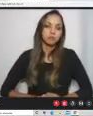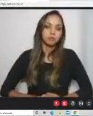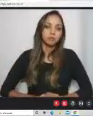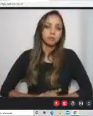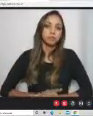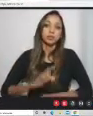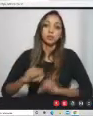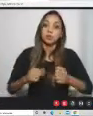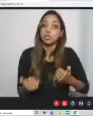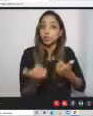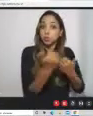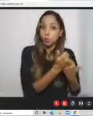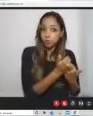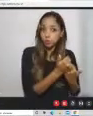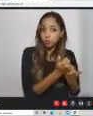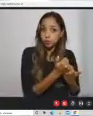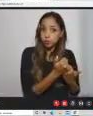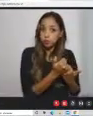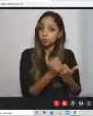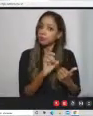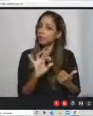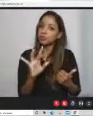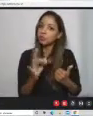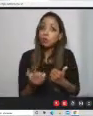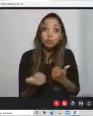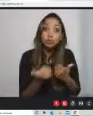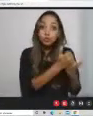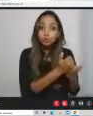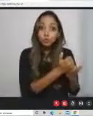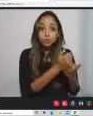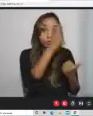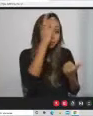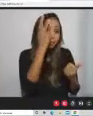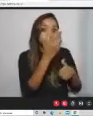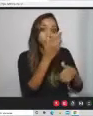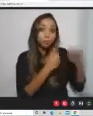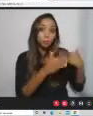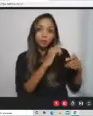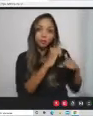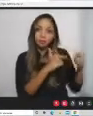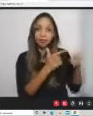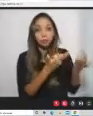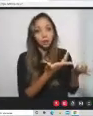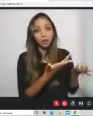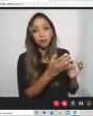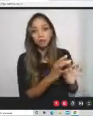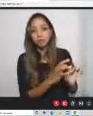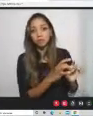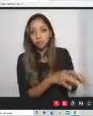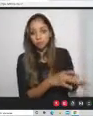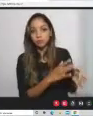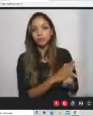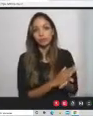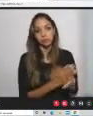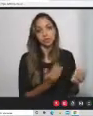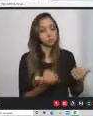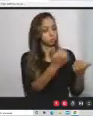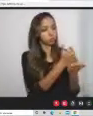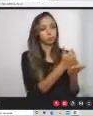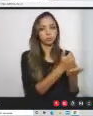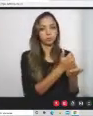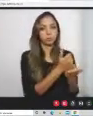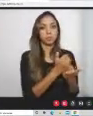substituir quem já estava. Só que, além disso, nós temos que criar novas vagas para